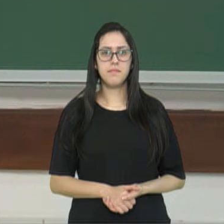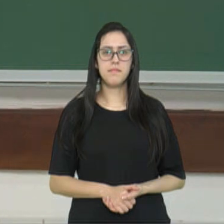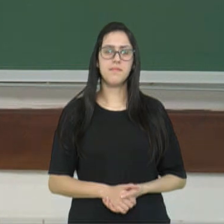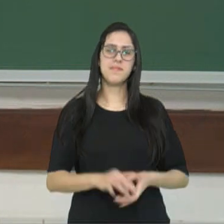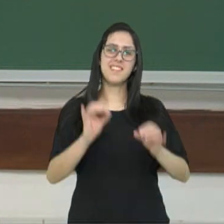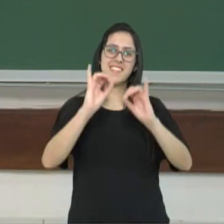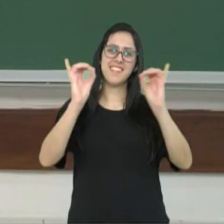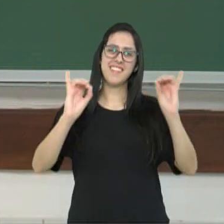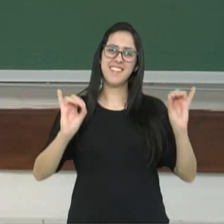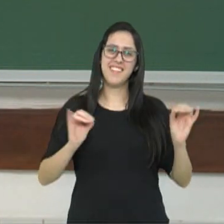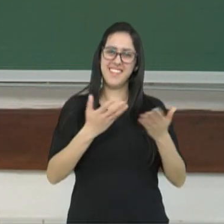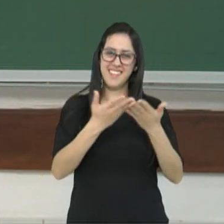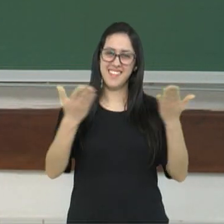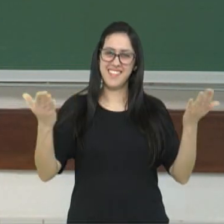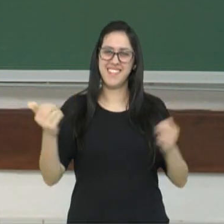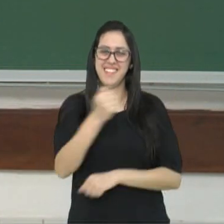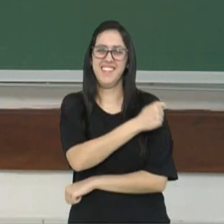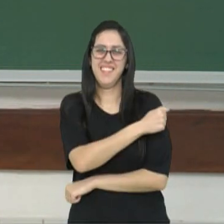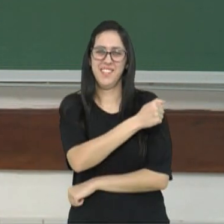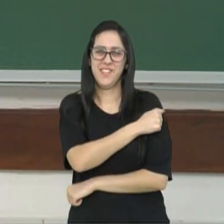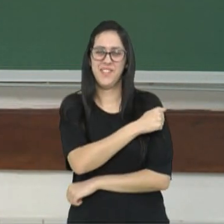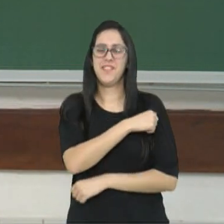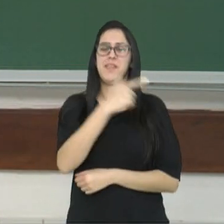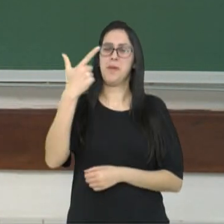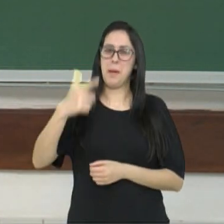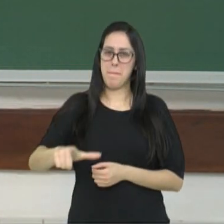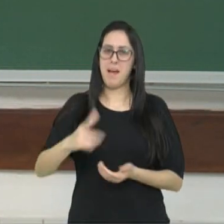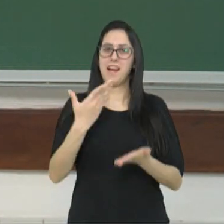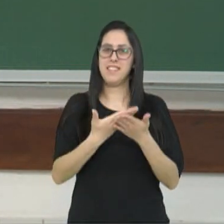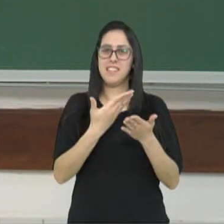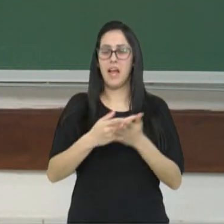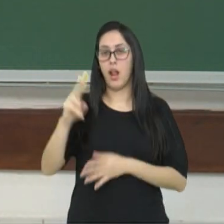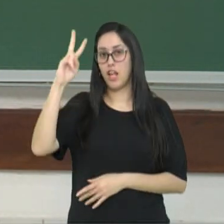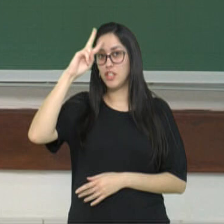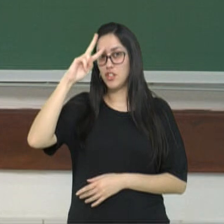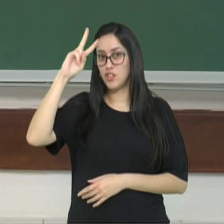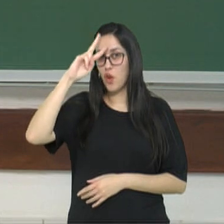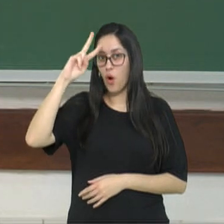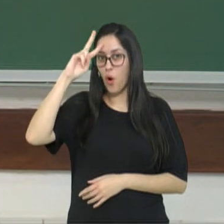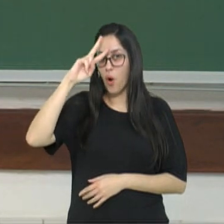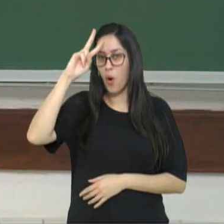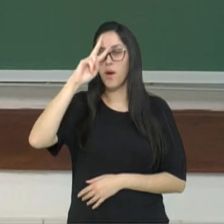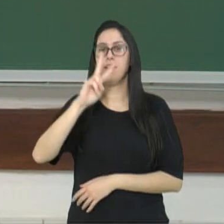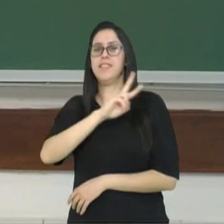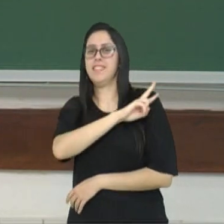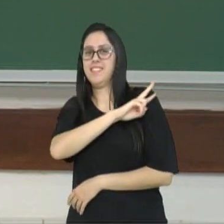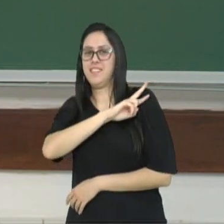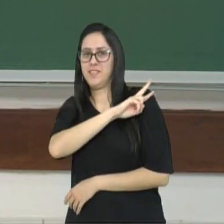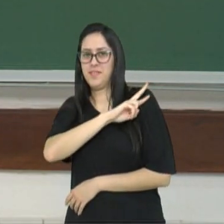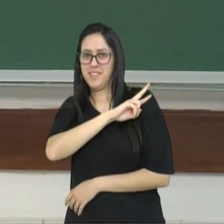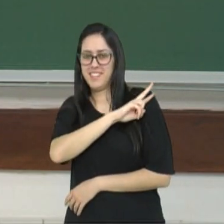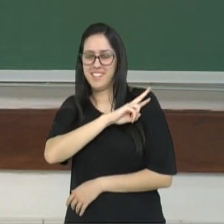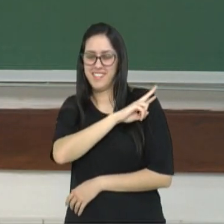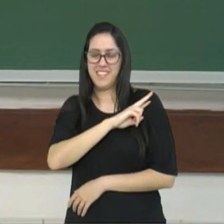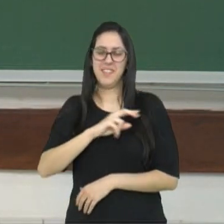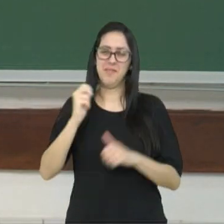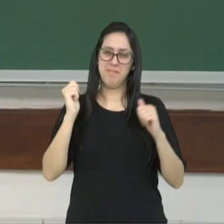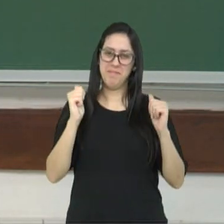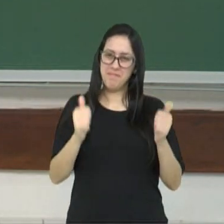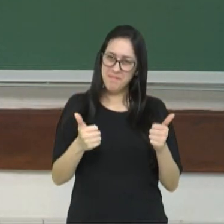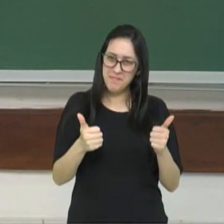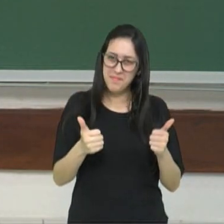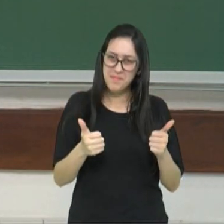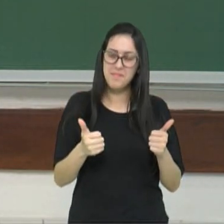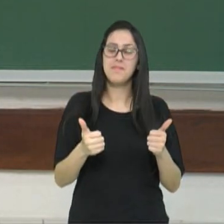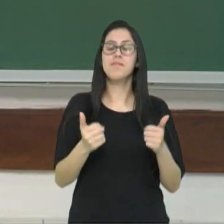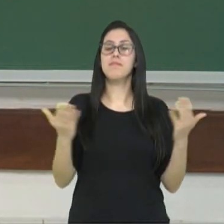Saudações, alunos! Mais uma aula de História para nós, mais uma aula de segunda série do ensino médio. E essa aula